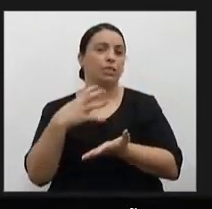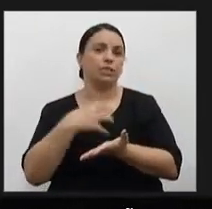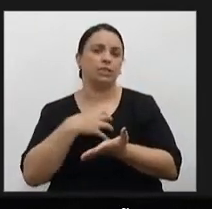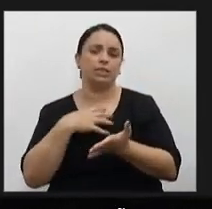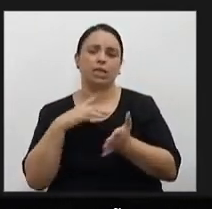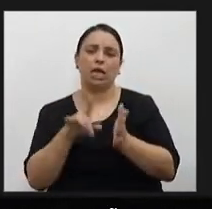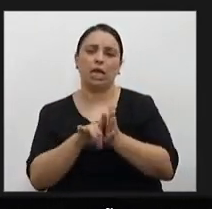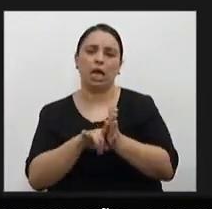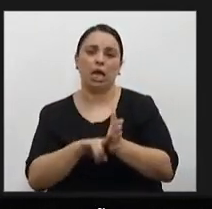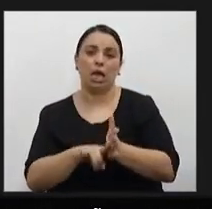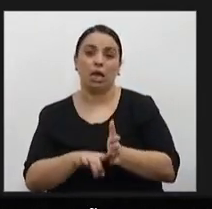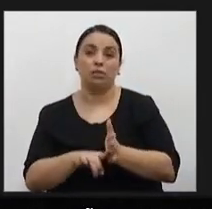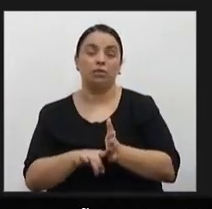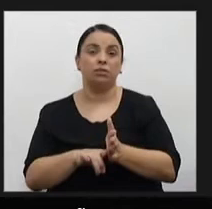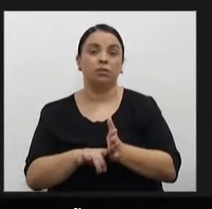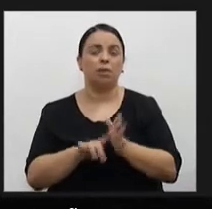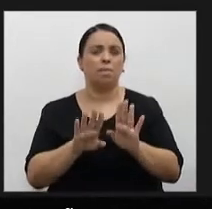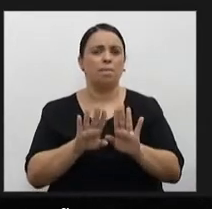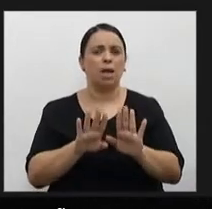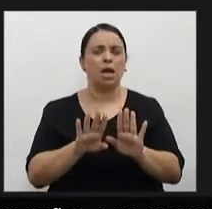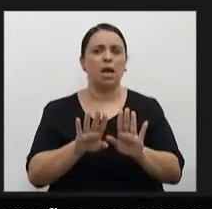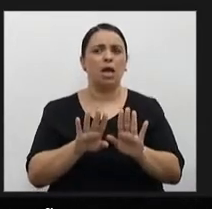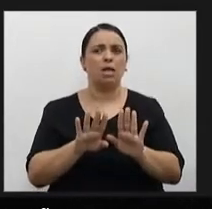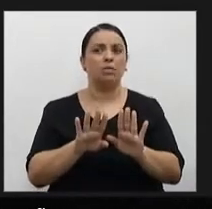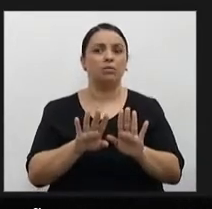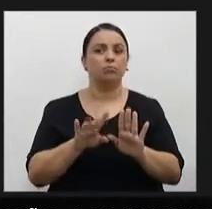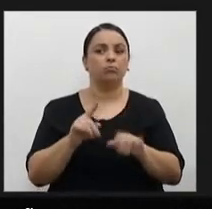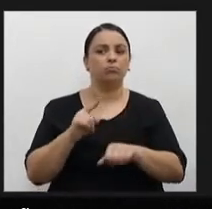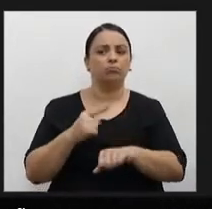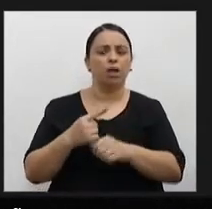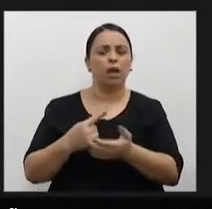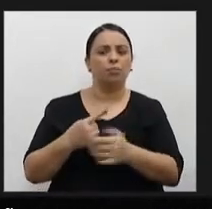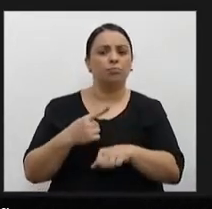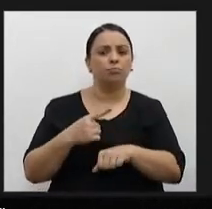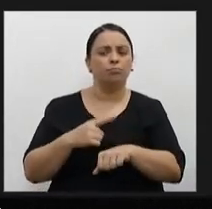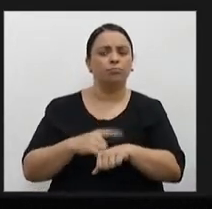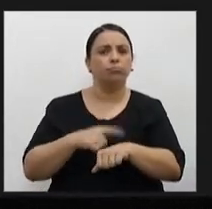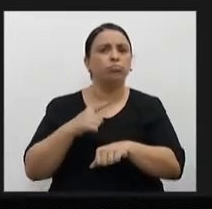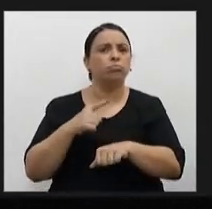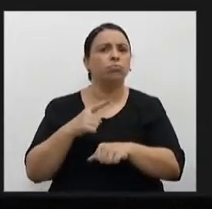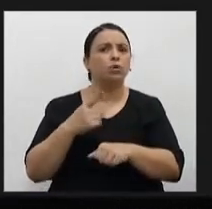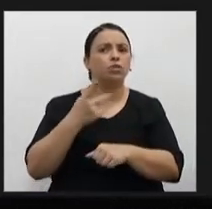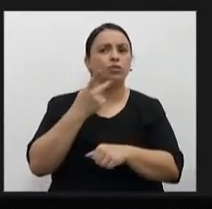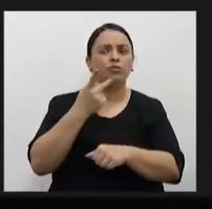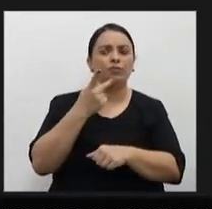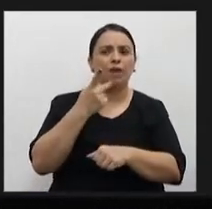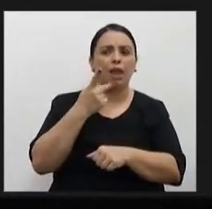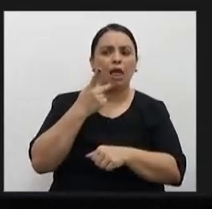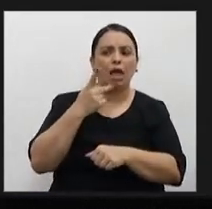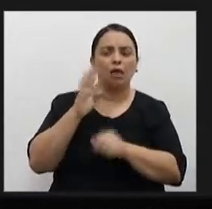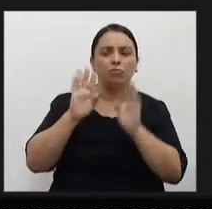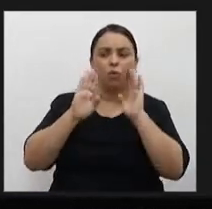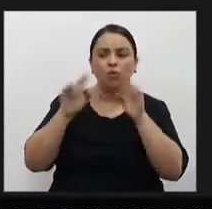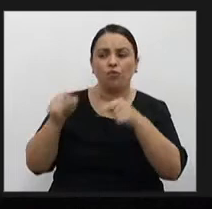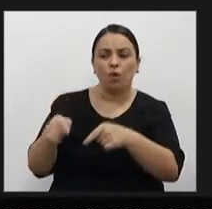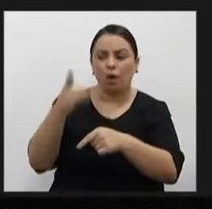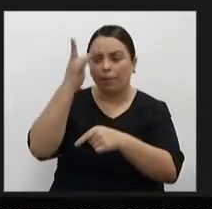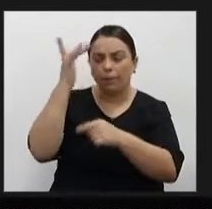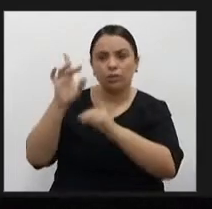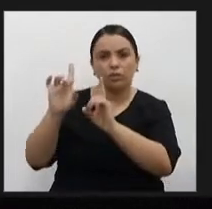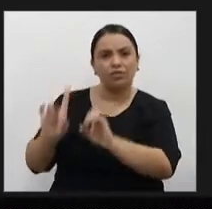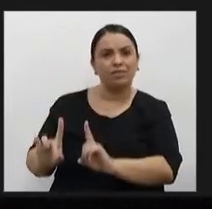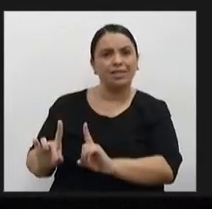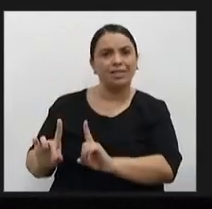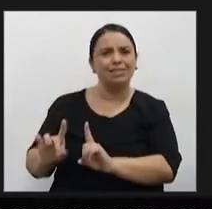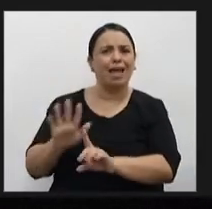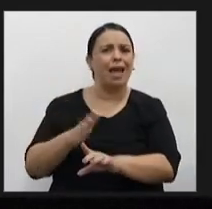né? Mas quando elas chegam no fato, assim, para tratar da pessoa com deficiência, parece que elas esquecem tudo que